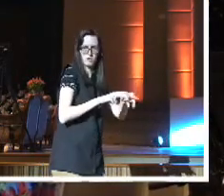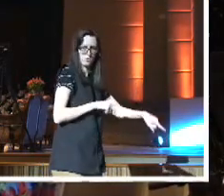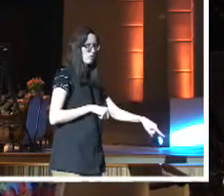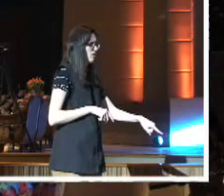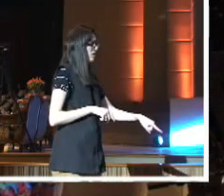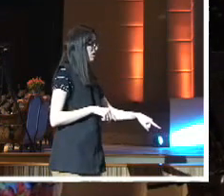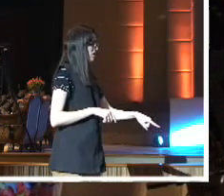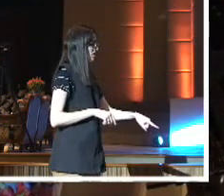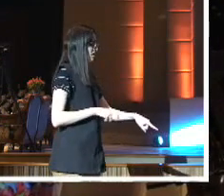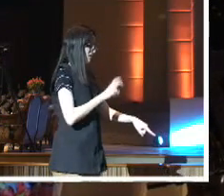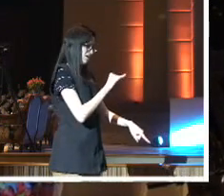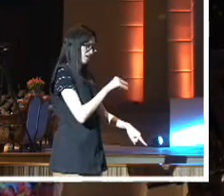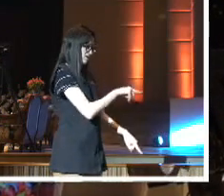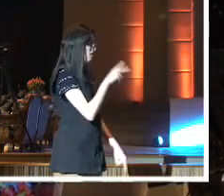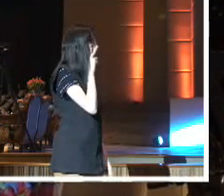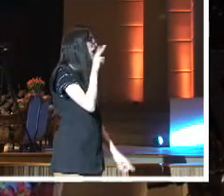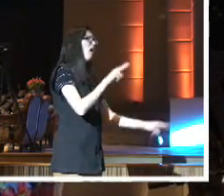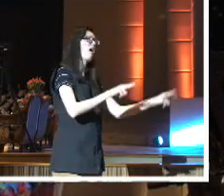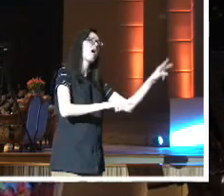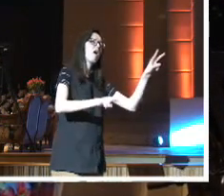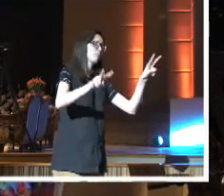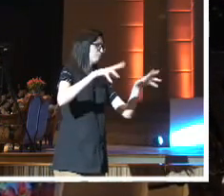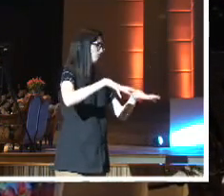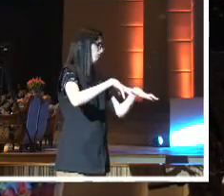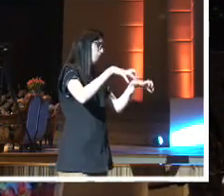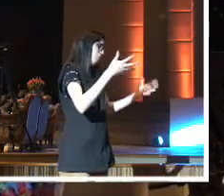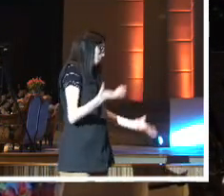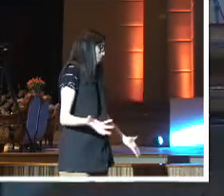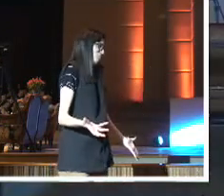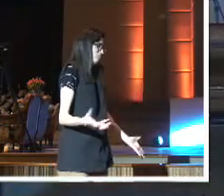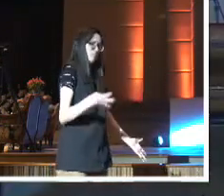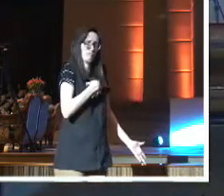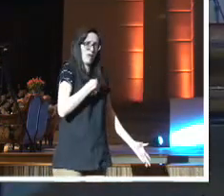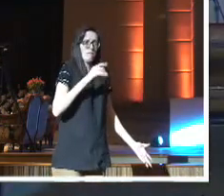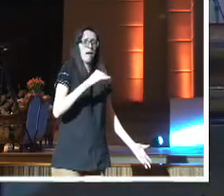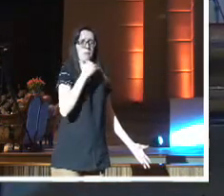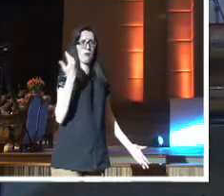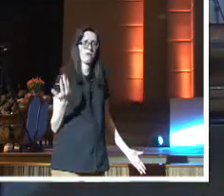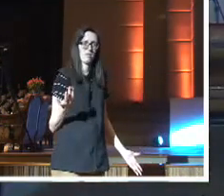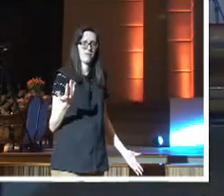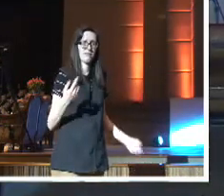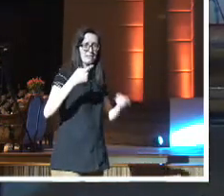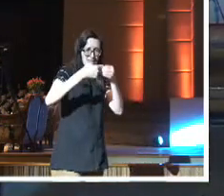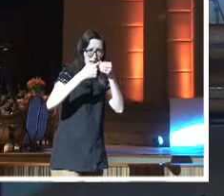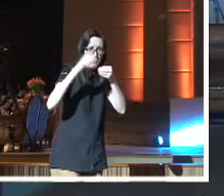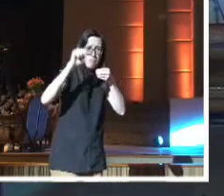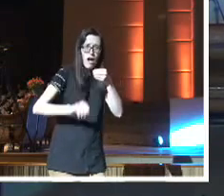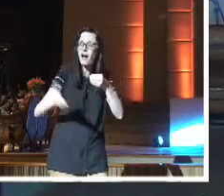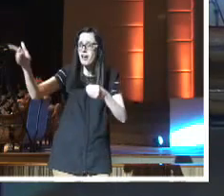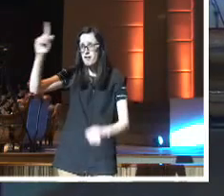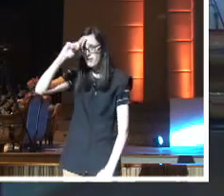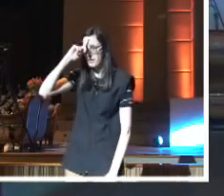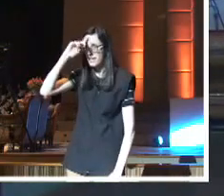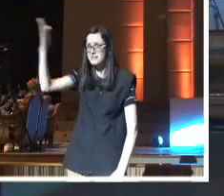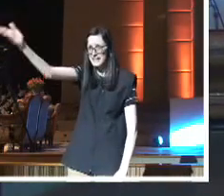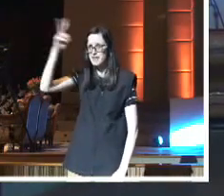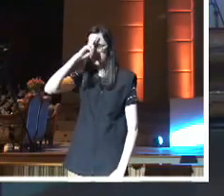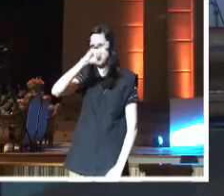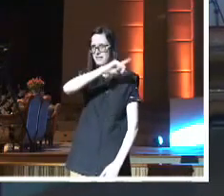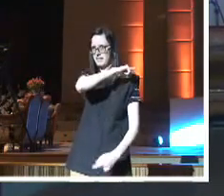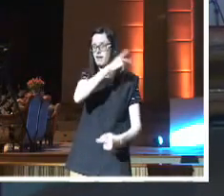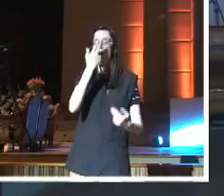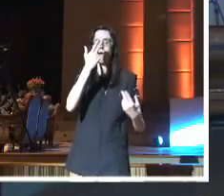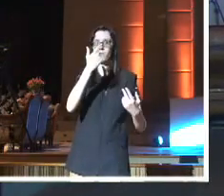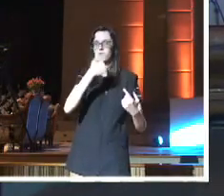E se você olhar só para a masmorra, você diz: estou morto. Na cidade de Golias, eu vou